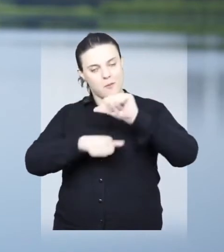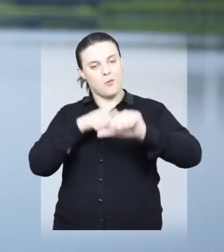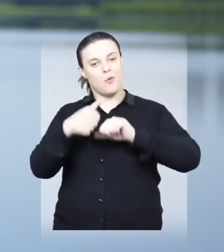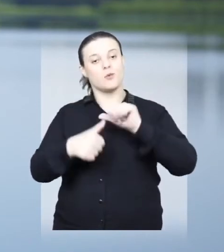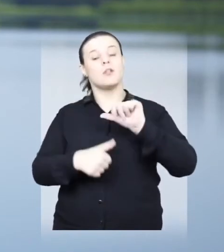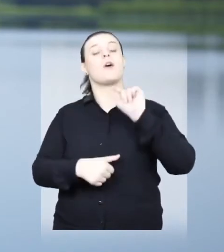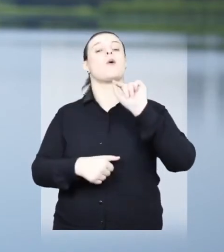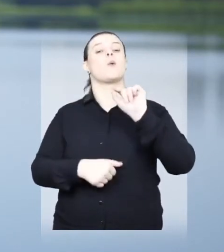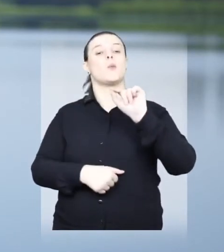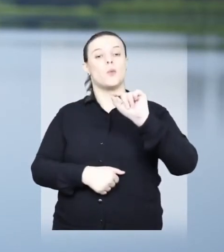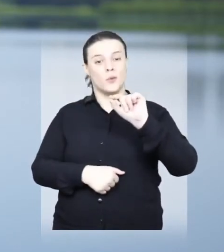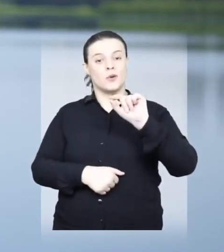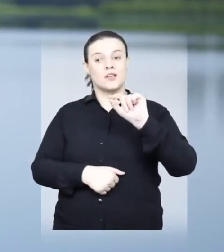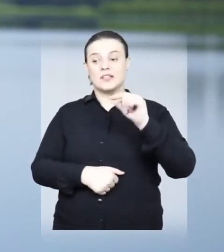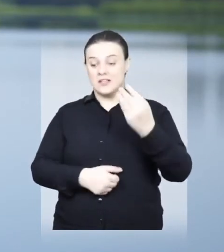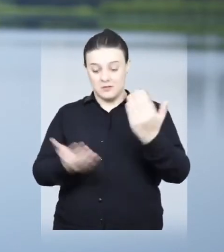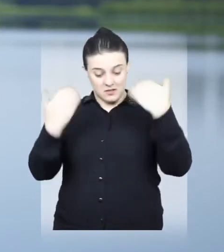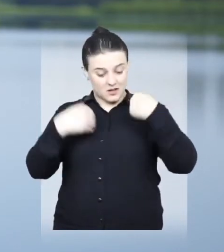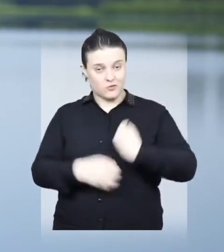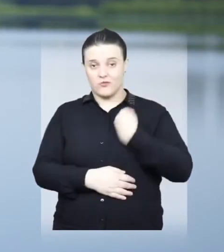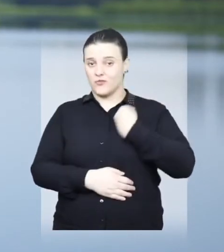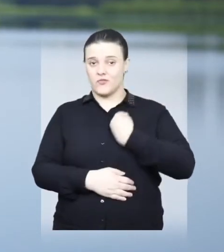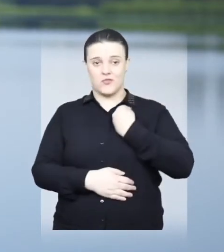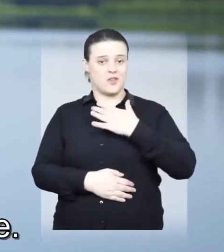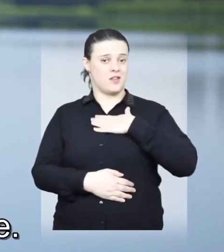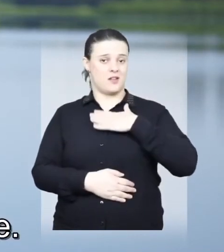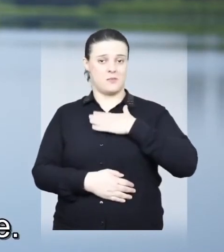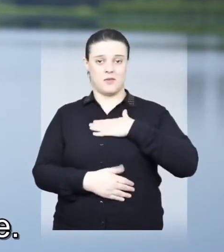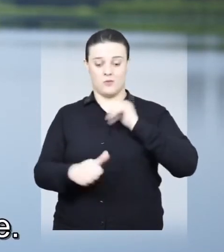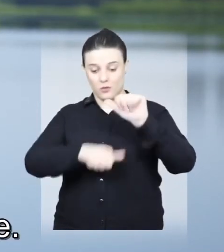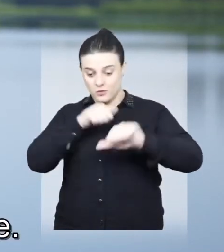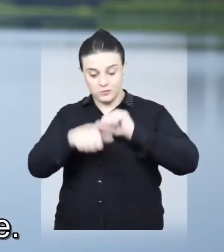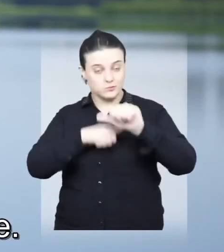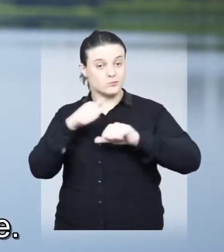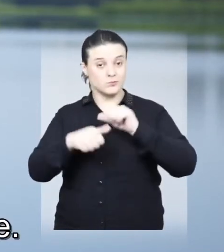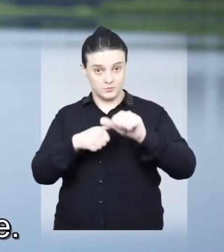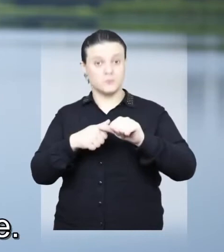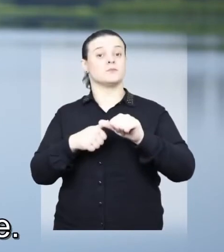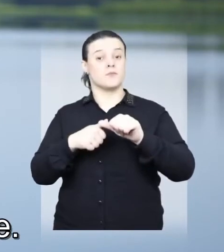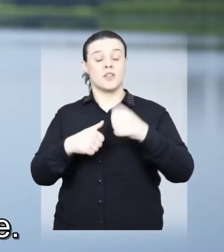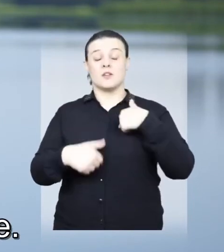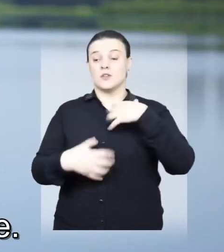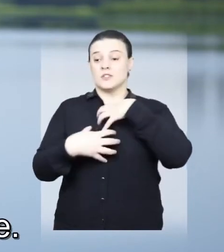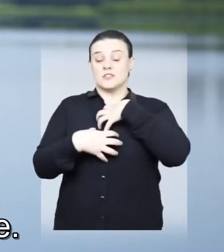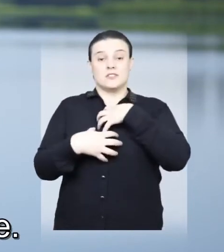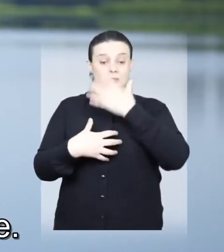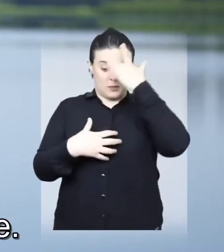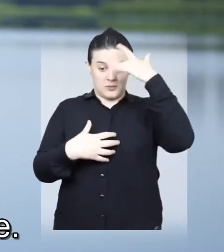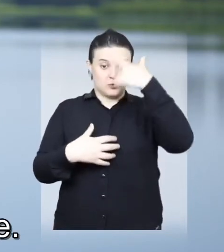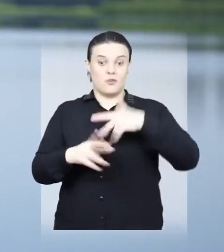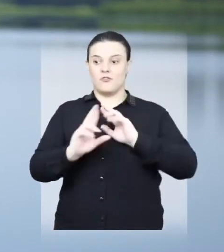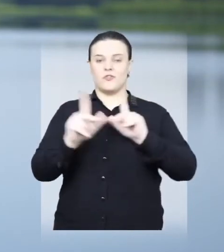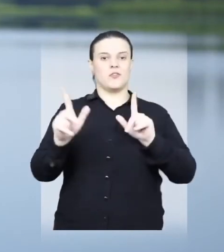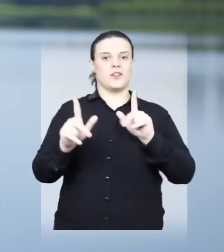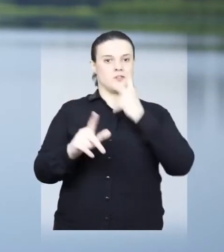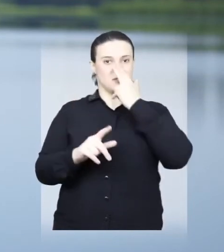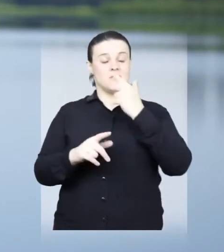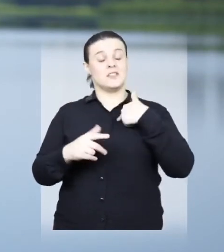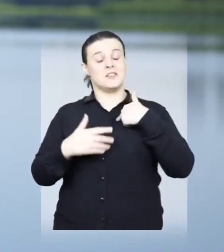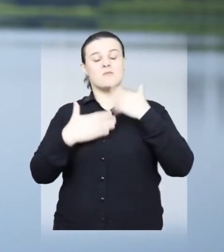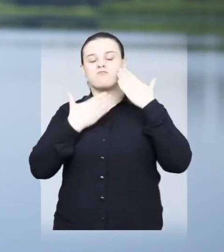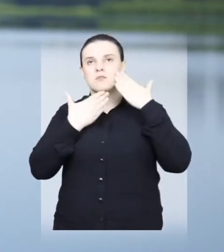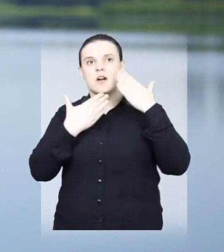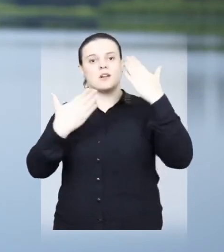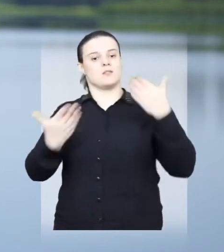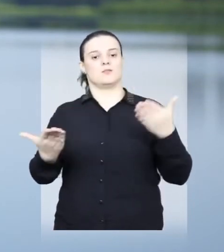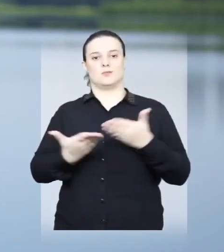mudança de vida mesmo, sabe? Uma mudança. Eu me sinto uma pessoa diferente. E eu